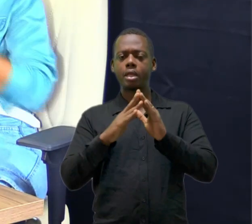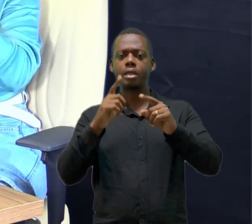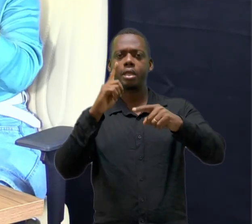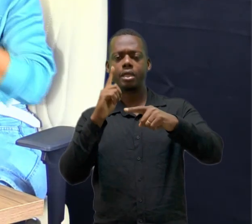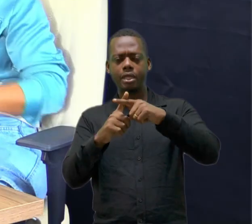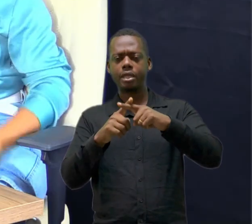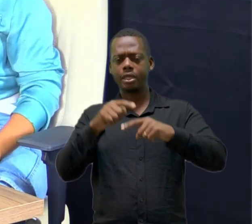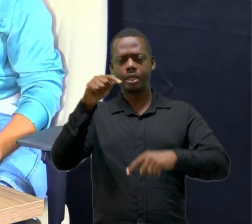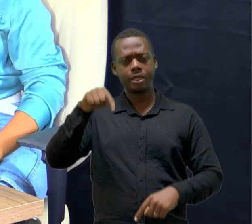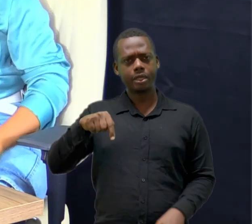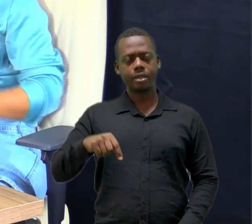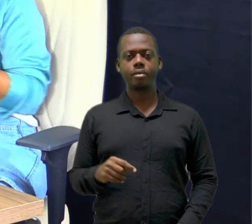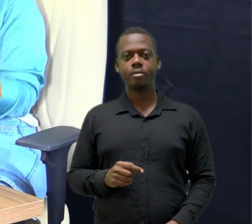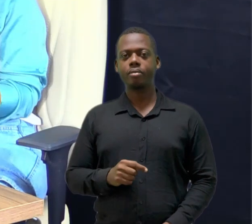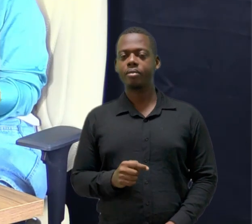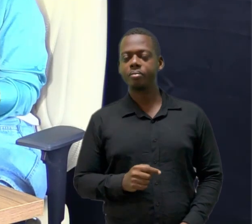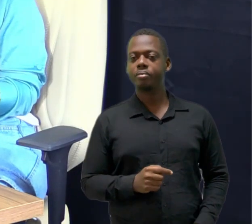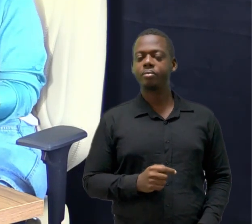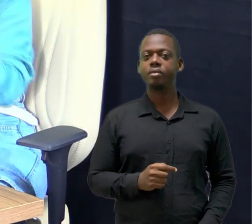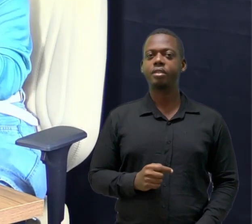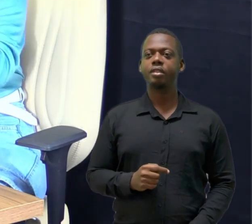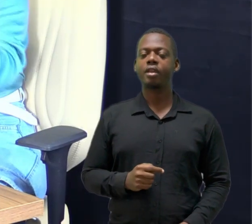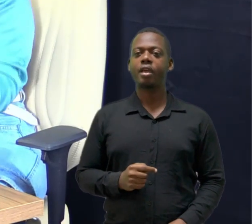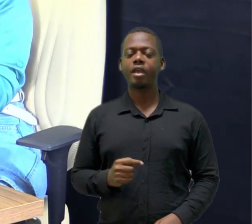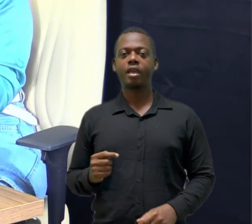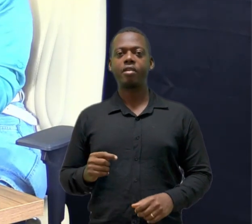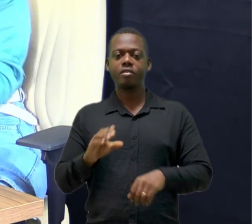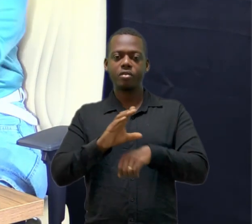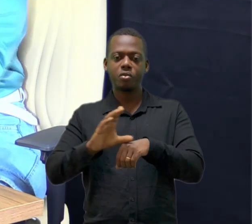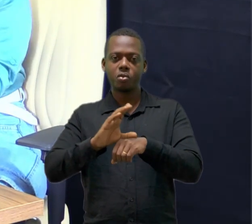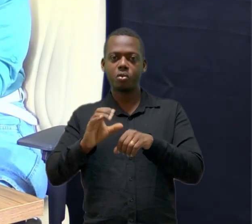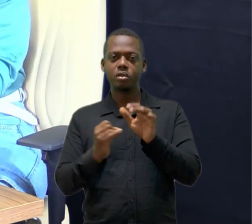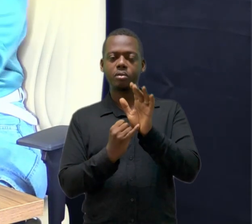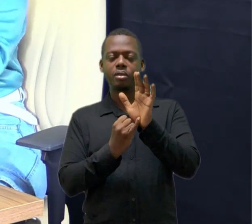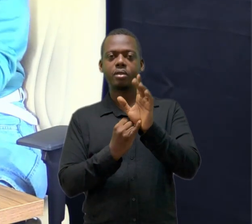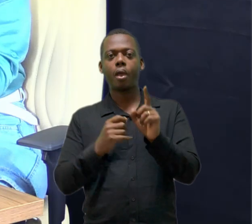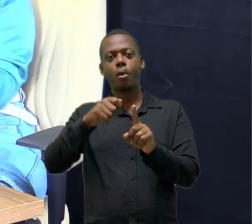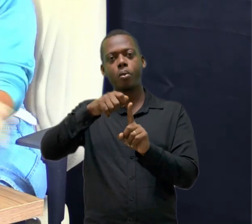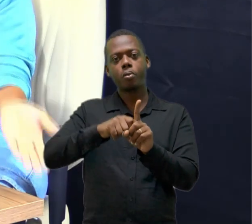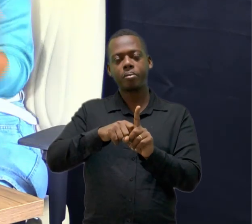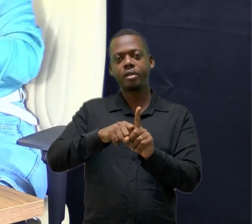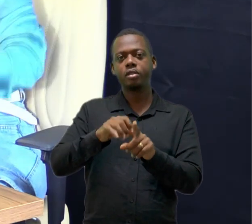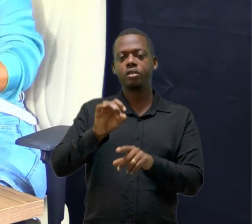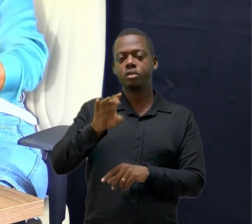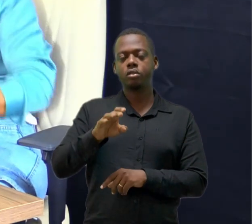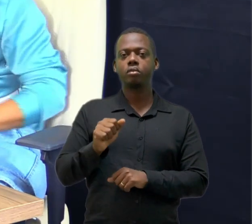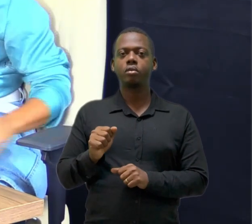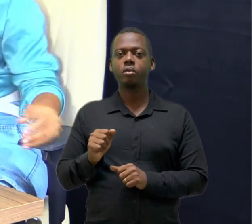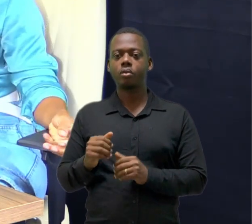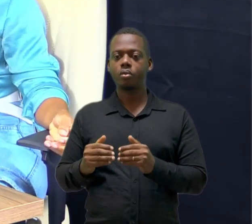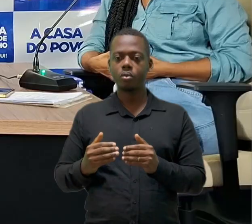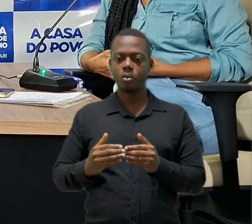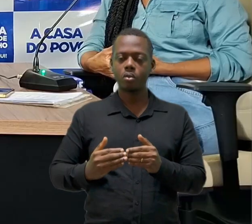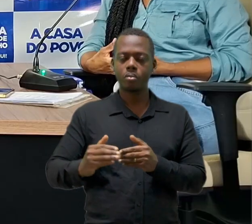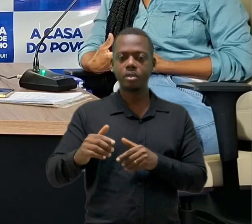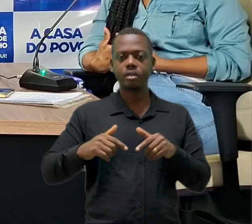Sim. Primeira. Aí fui, fiz esse curso em Camaçari de um mês. E pronto, aí comecei a trabalhar com